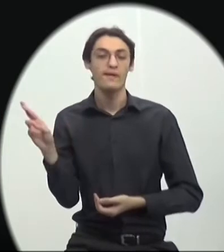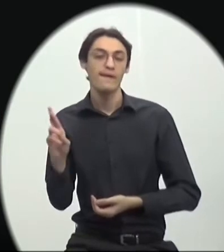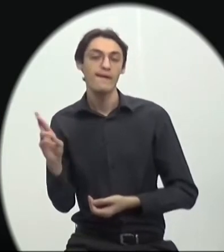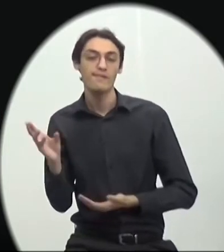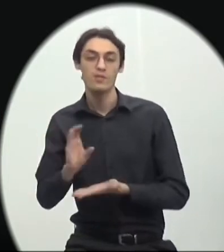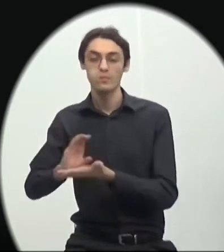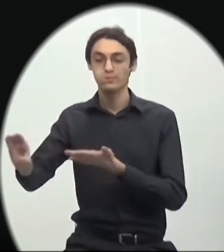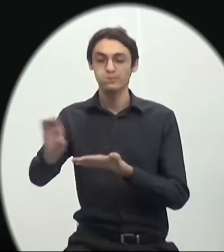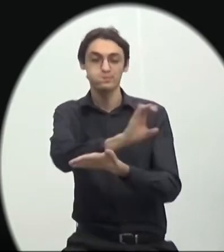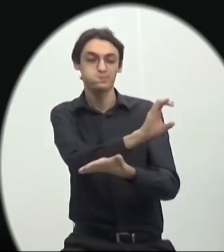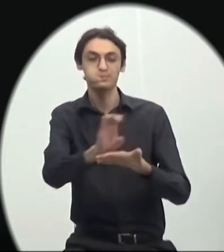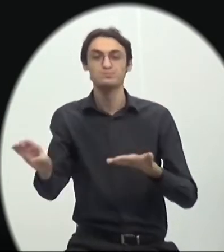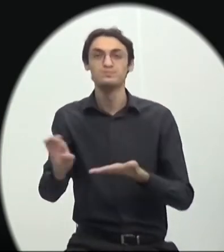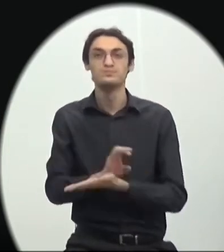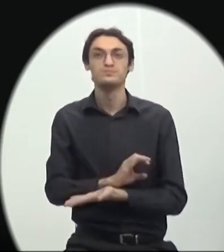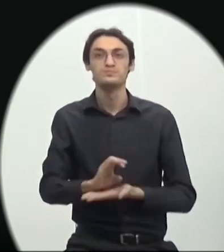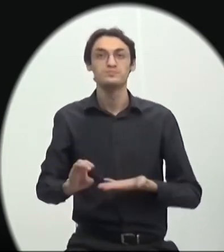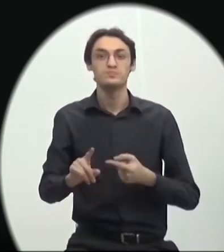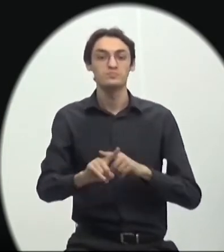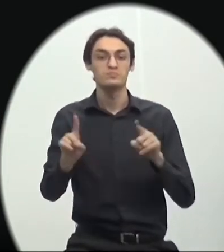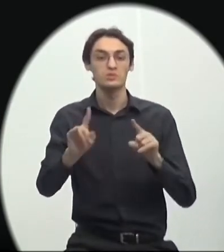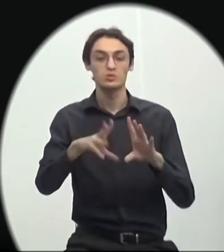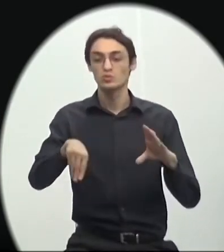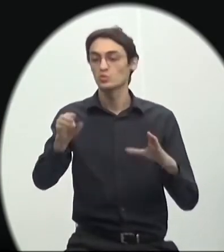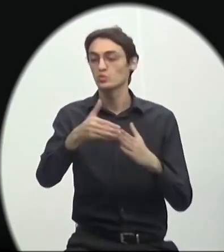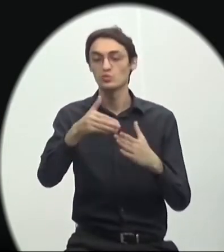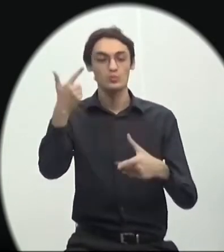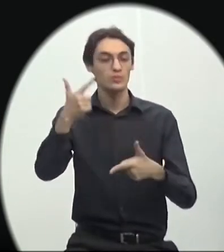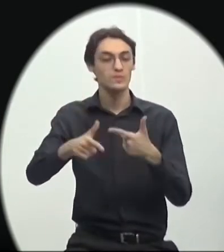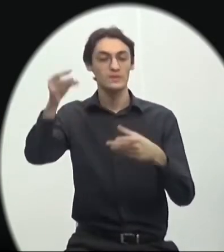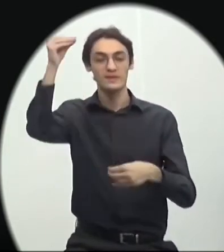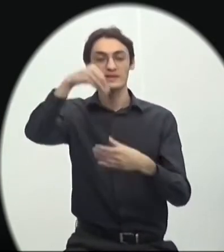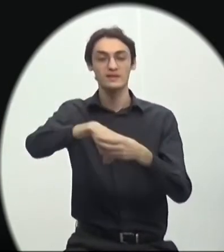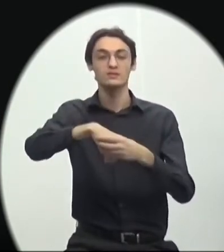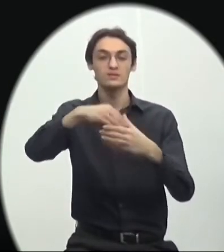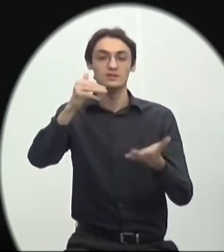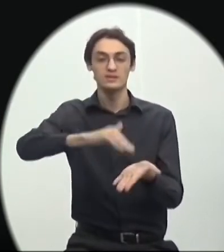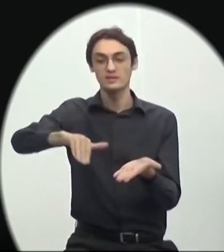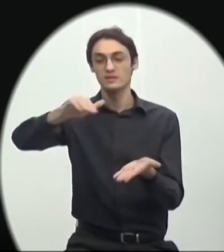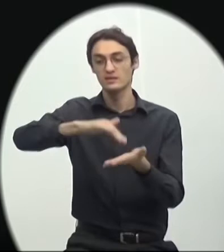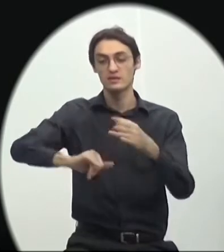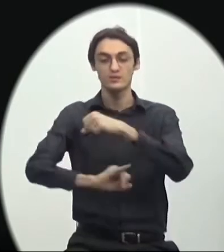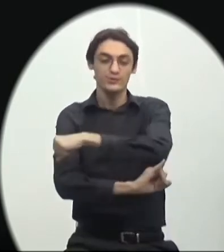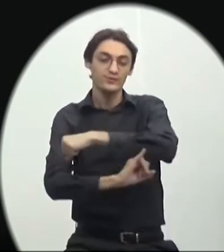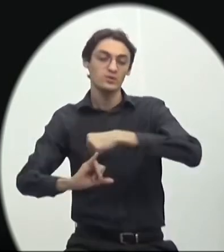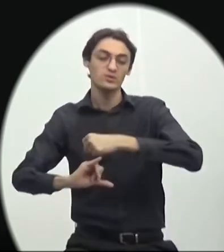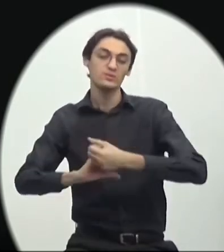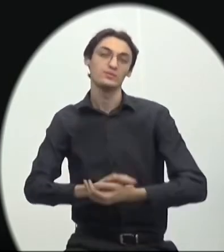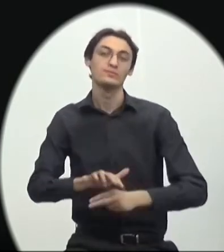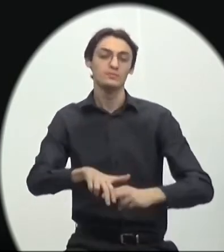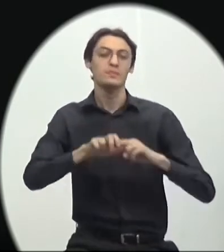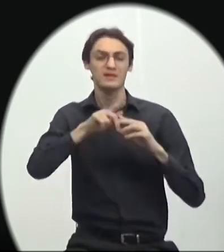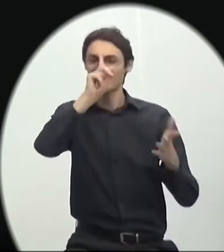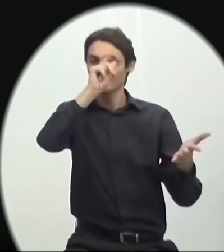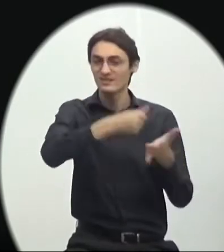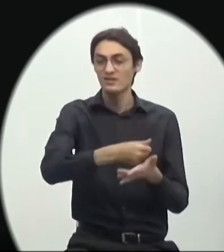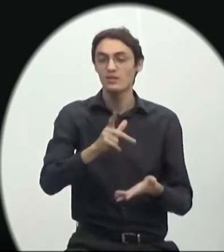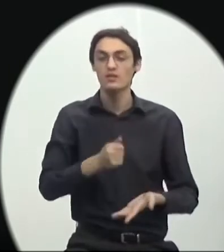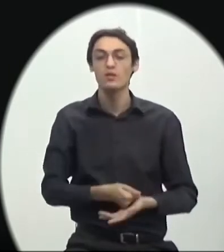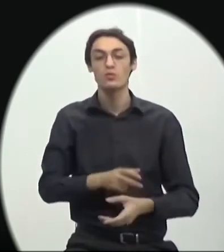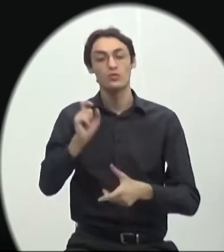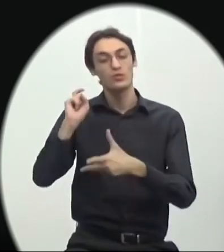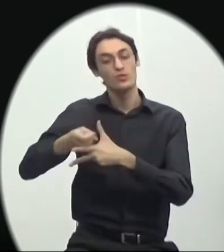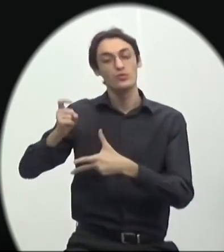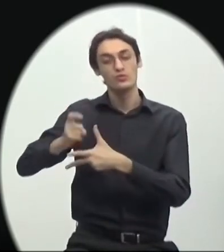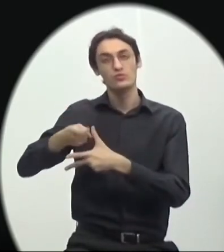acaba estourando na Secretaria de Infraestrutura, e a gente não vê uma tomada de decisão do Executivo no sentido